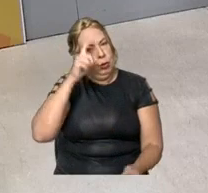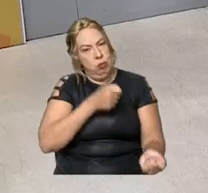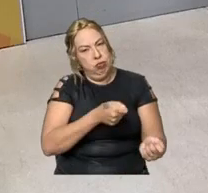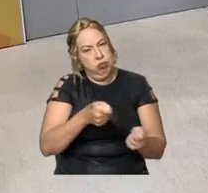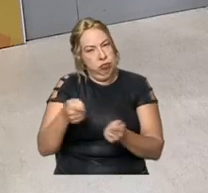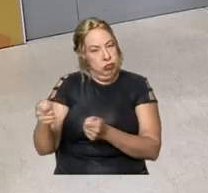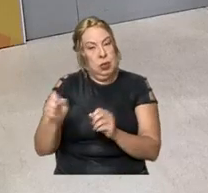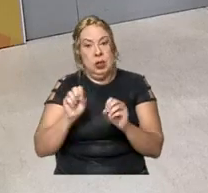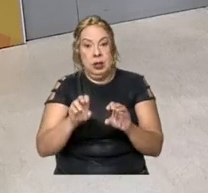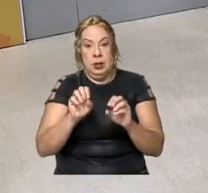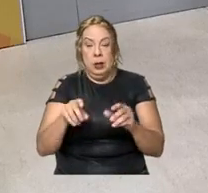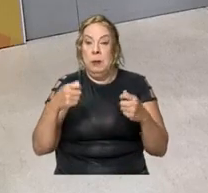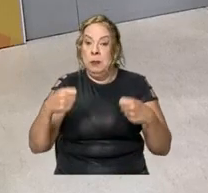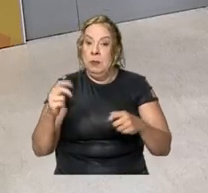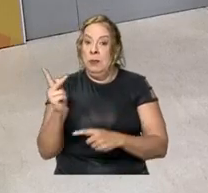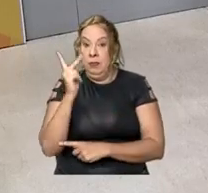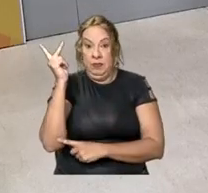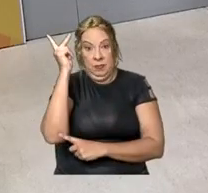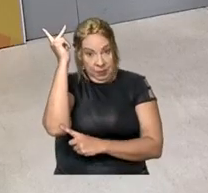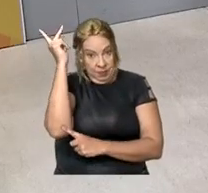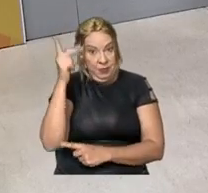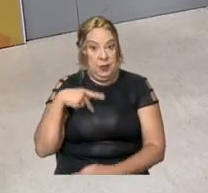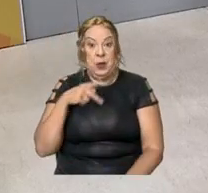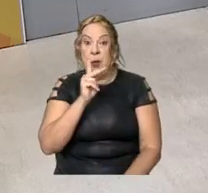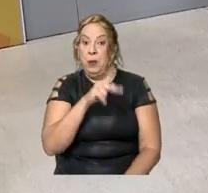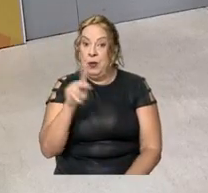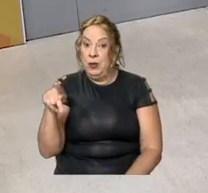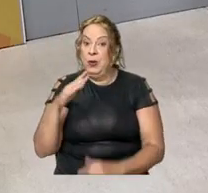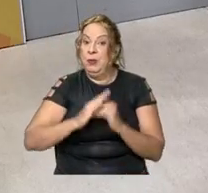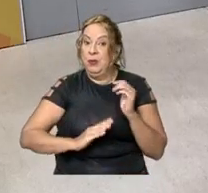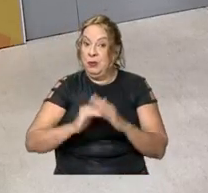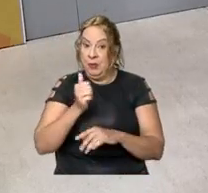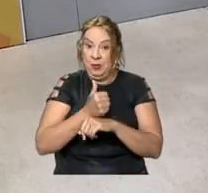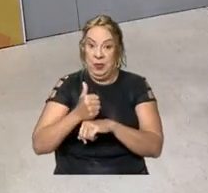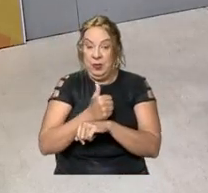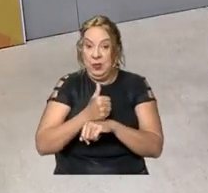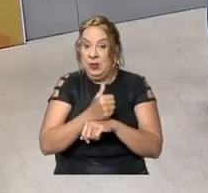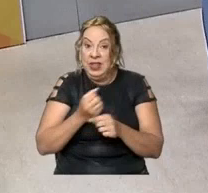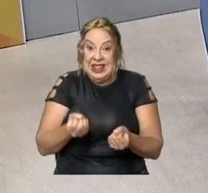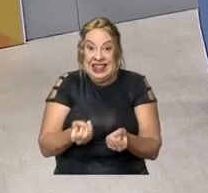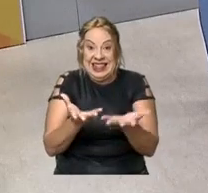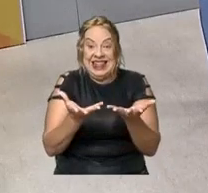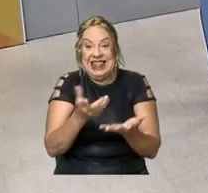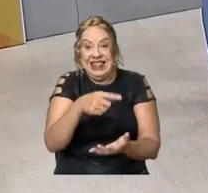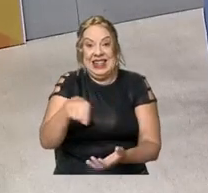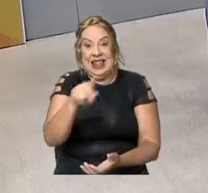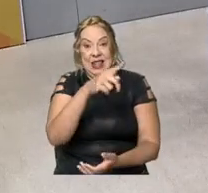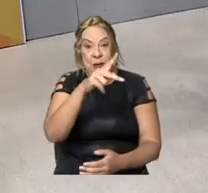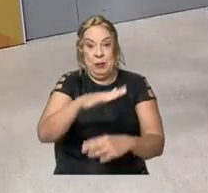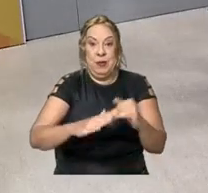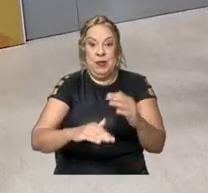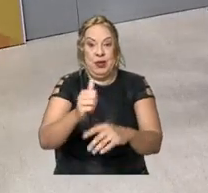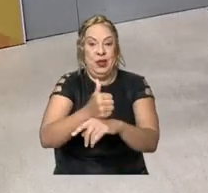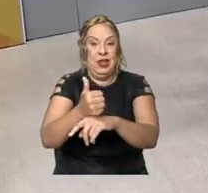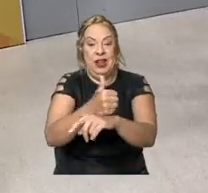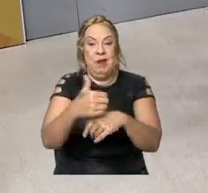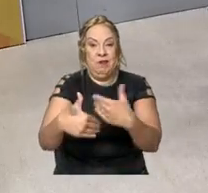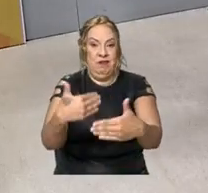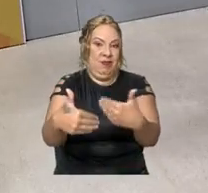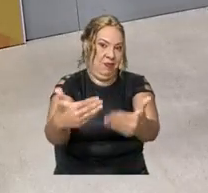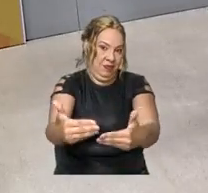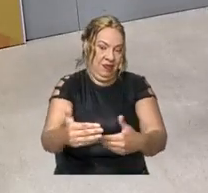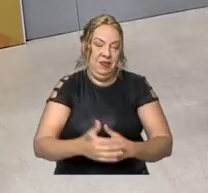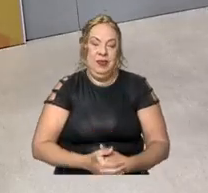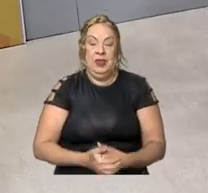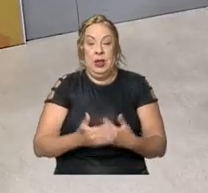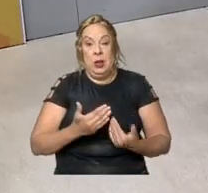sempre valorizados, tá? Professor é a profissão que forma todas as profissões. Falo sempre isso, viu? E a gente começa